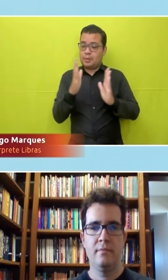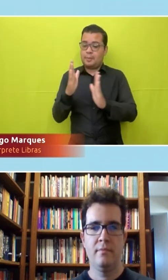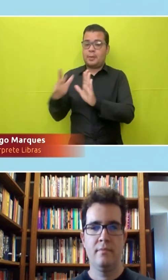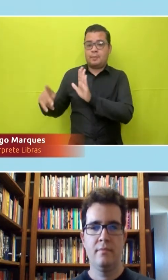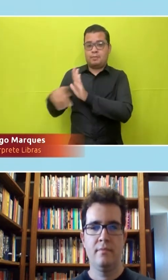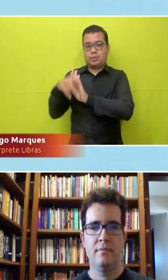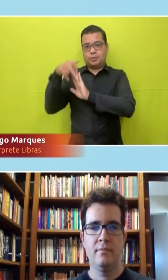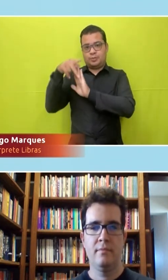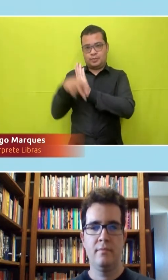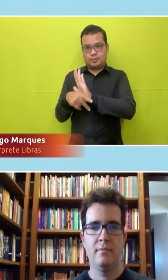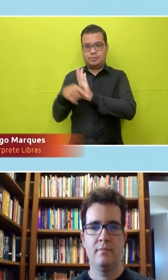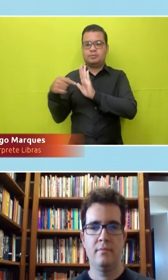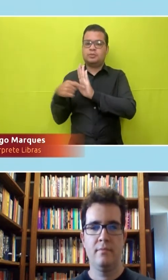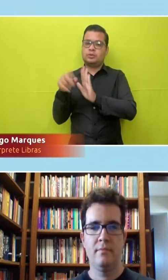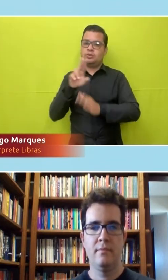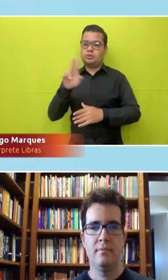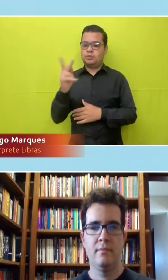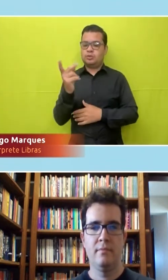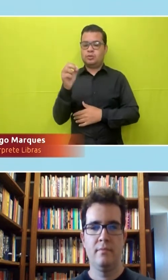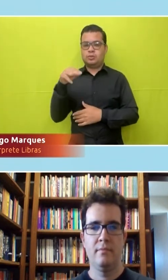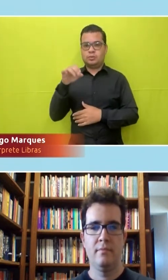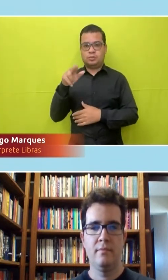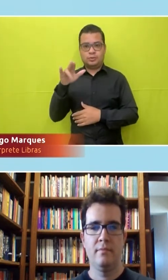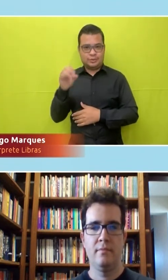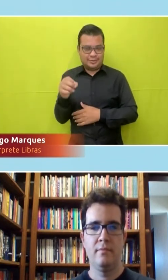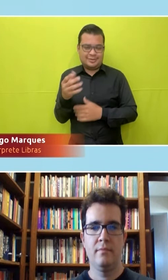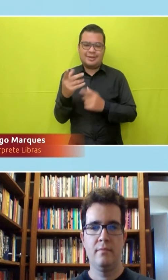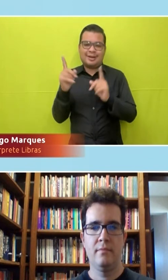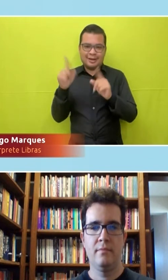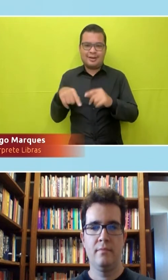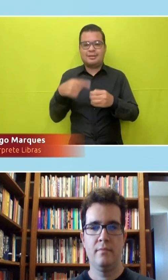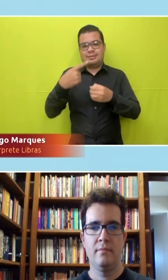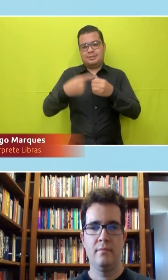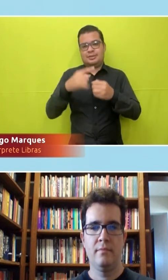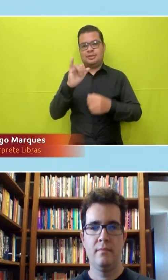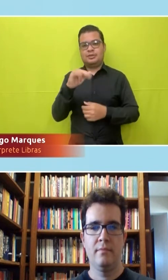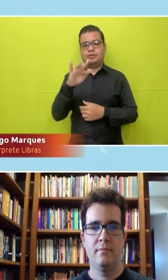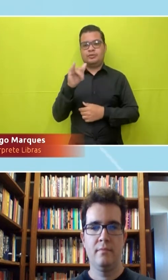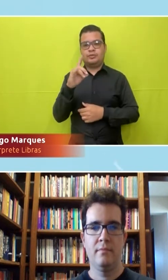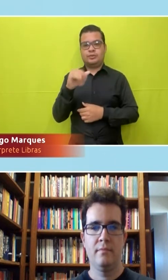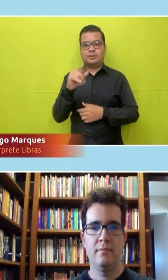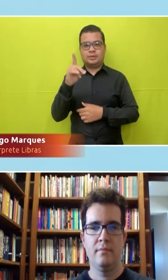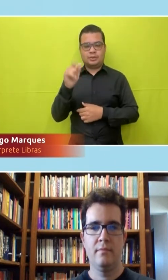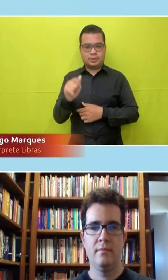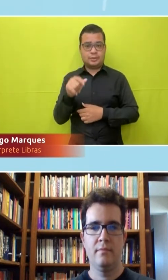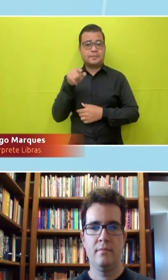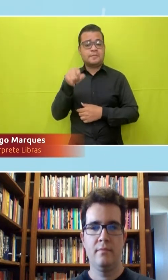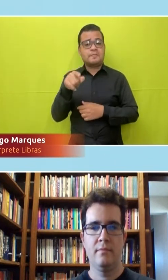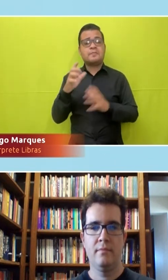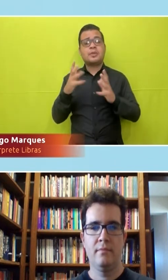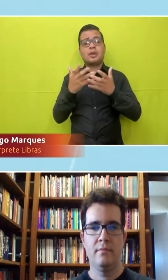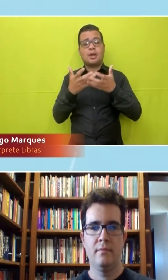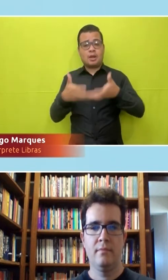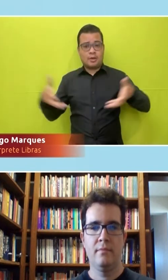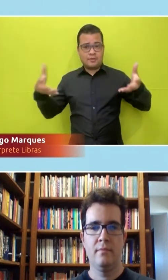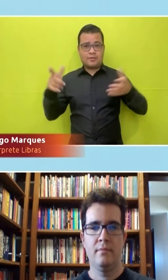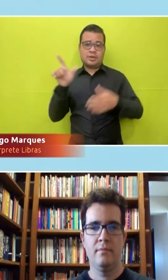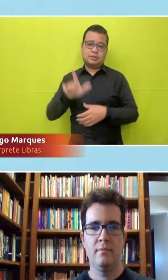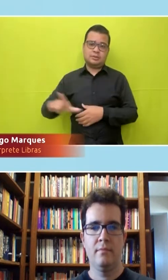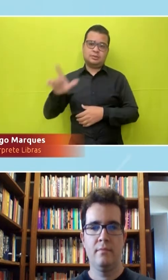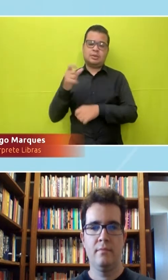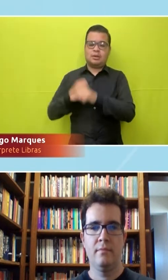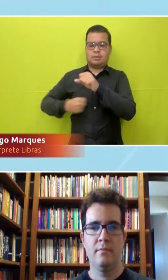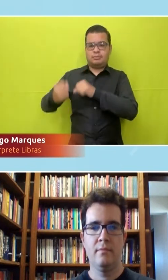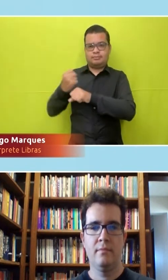que é homônimo também, se chama Cidade Infundada. Ele é um evento literário que foi realizado durante o ano passado, 2021,